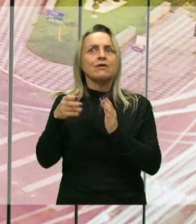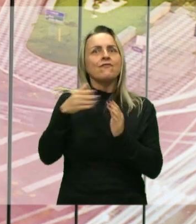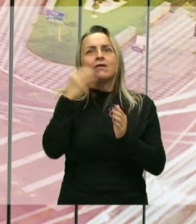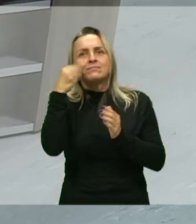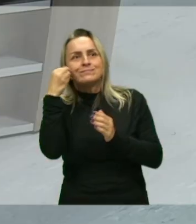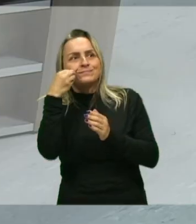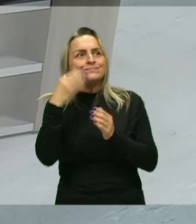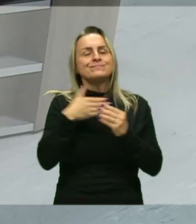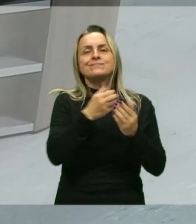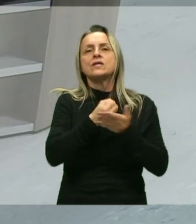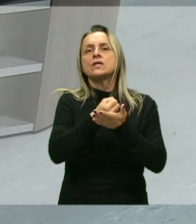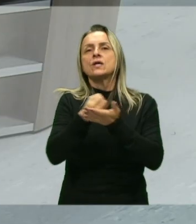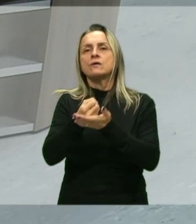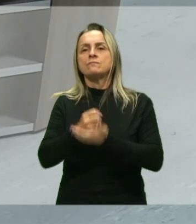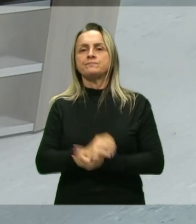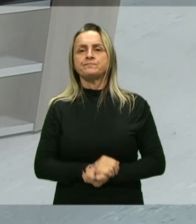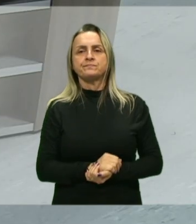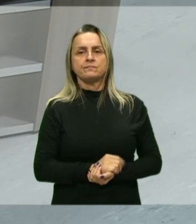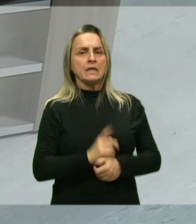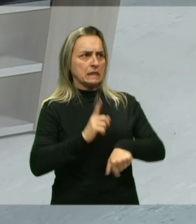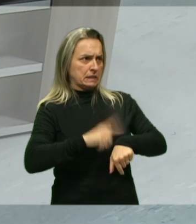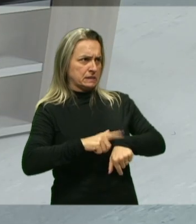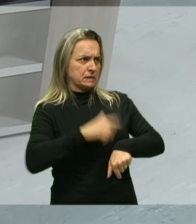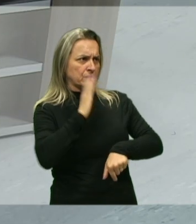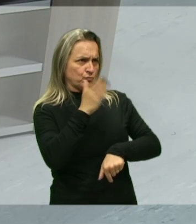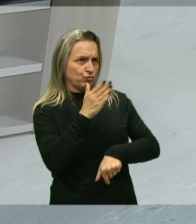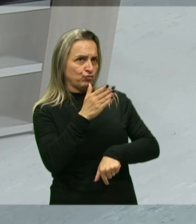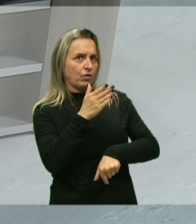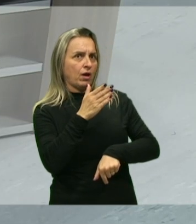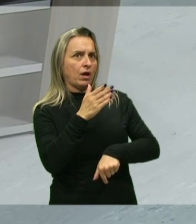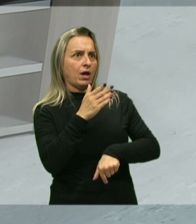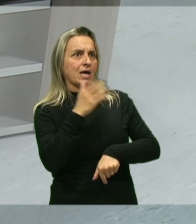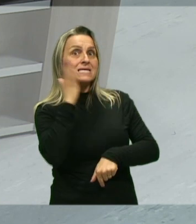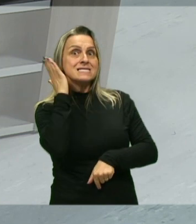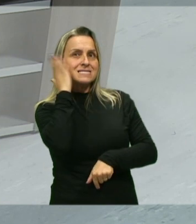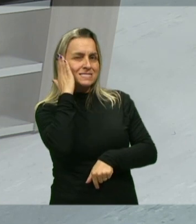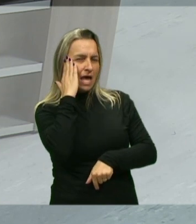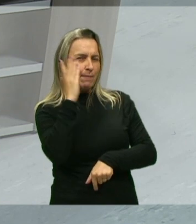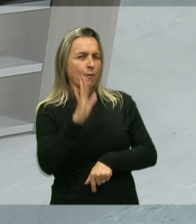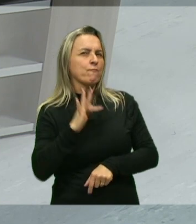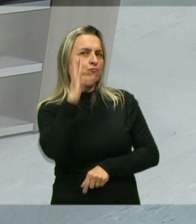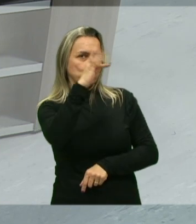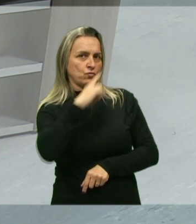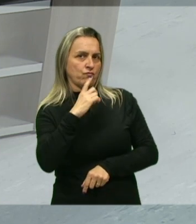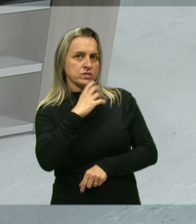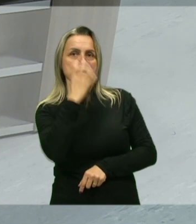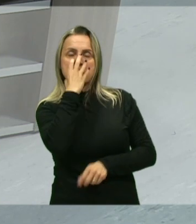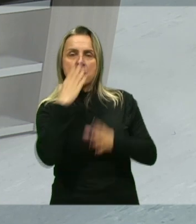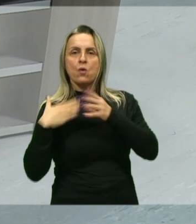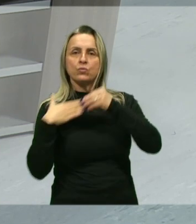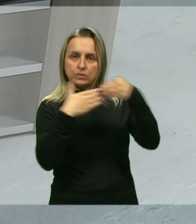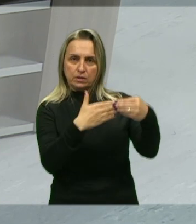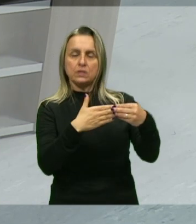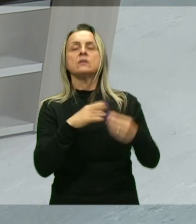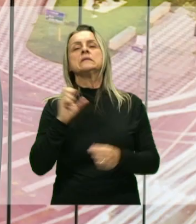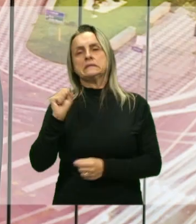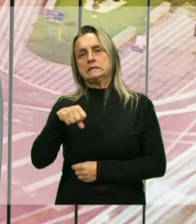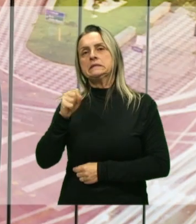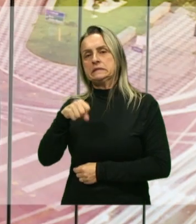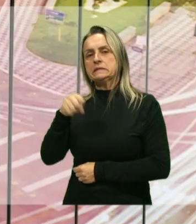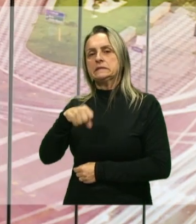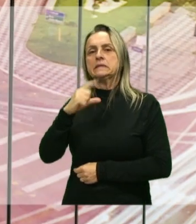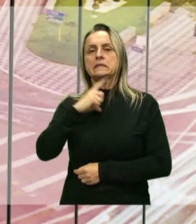inicial. Nesse tempo, ele já fica com aquela identificação de que futuramente ele vai se tornar um cão-guia? Isso, ele tem uma capinha, né? Escrito cão-guia